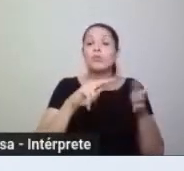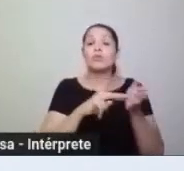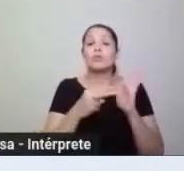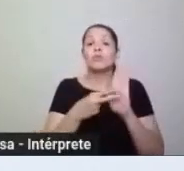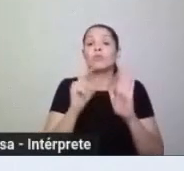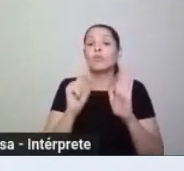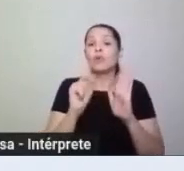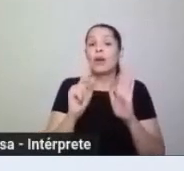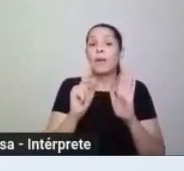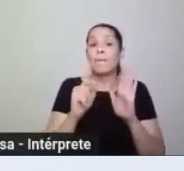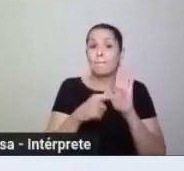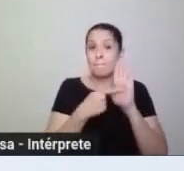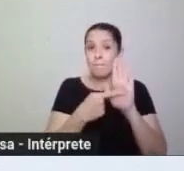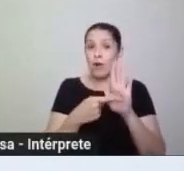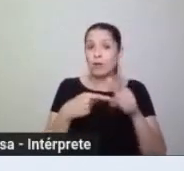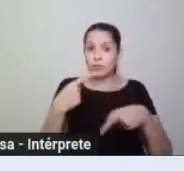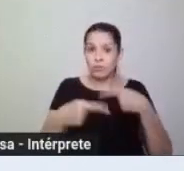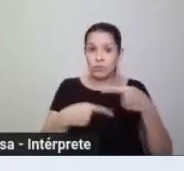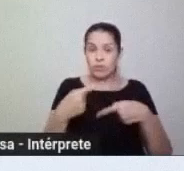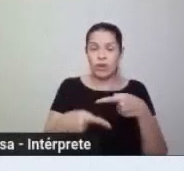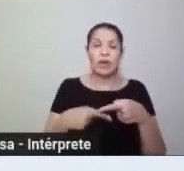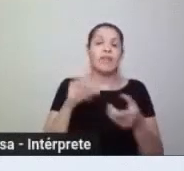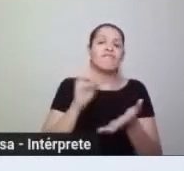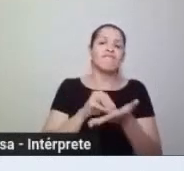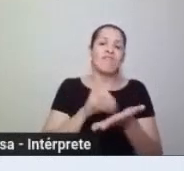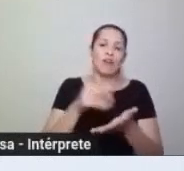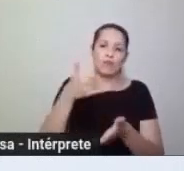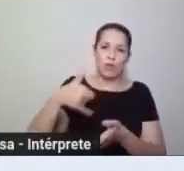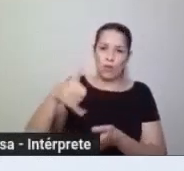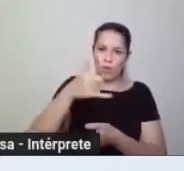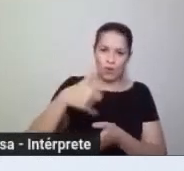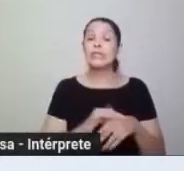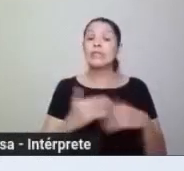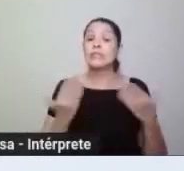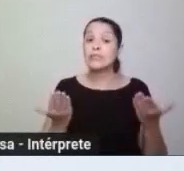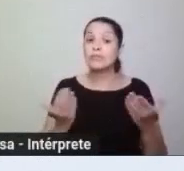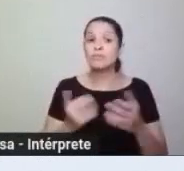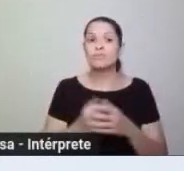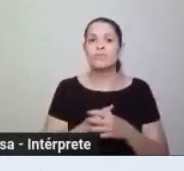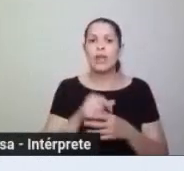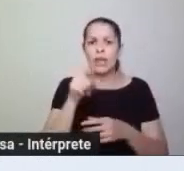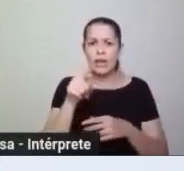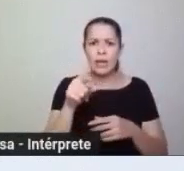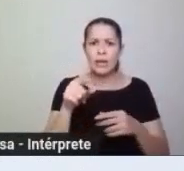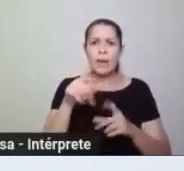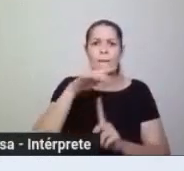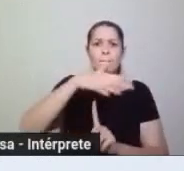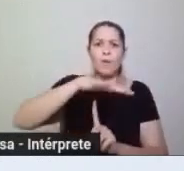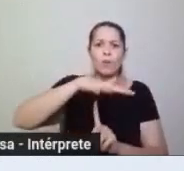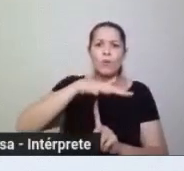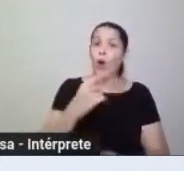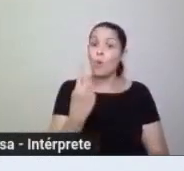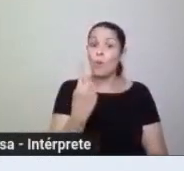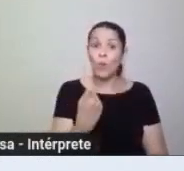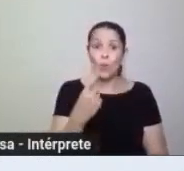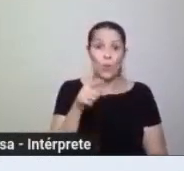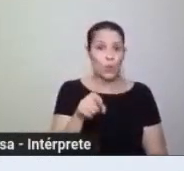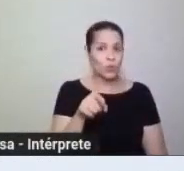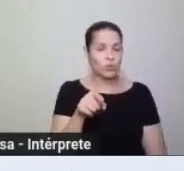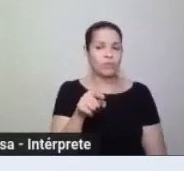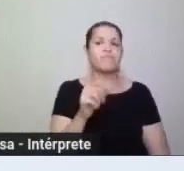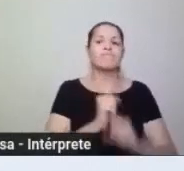no rolamento, que ele está rodando sem o devido lubrificante. Esse motor, por ser único, então em